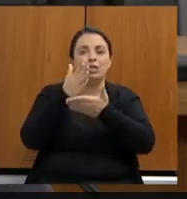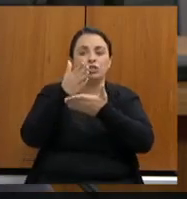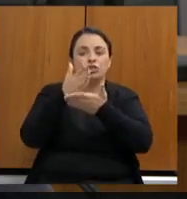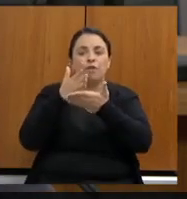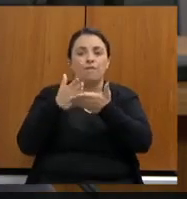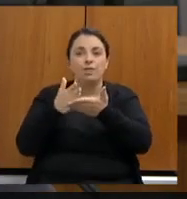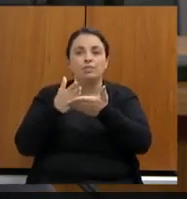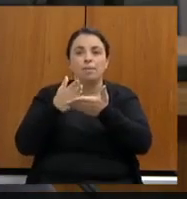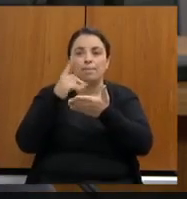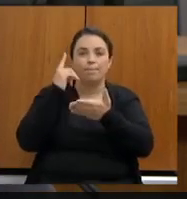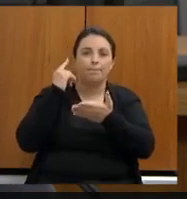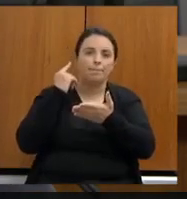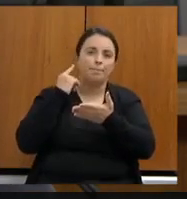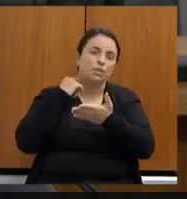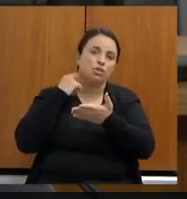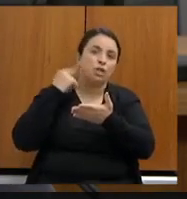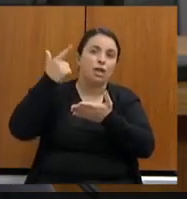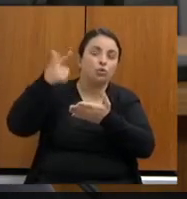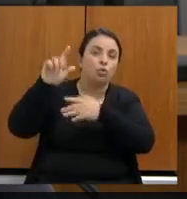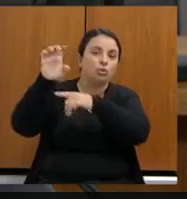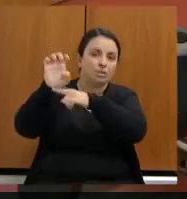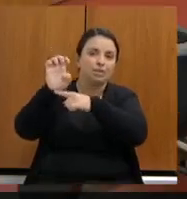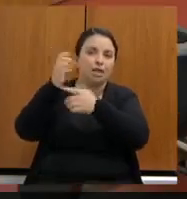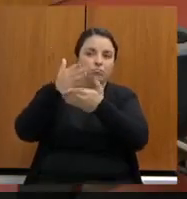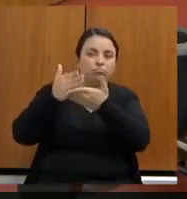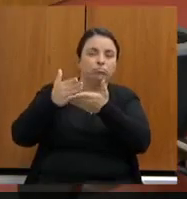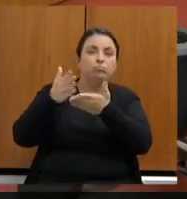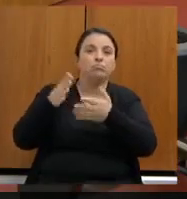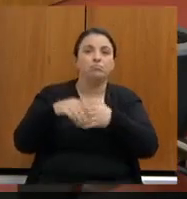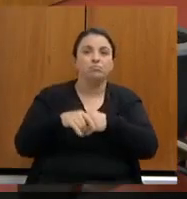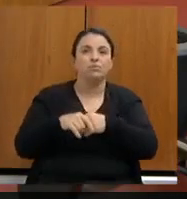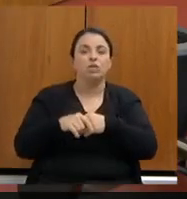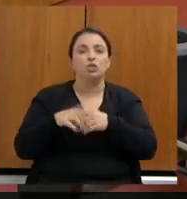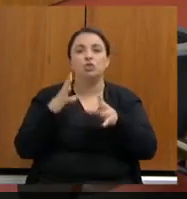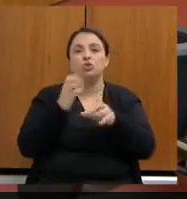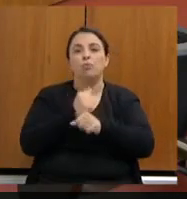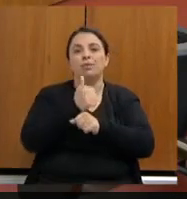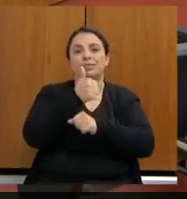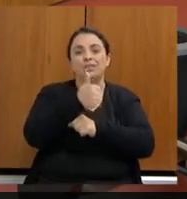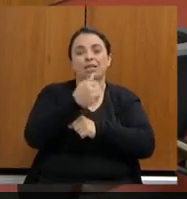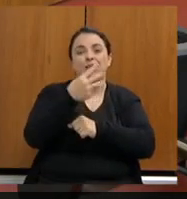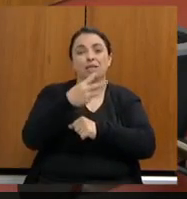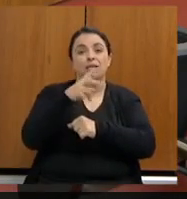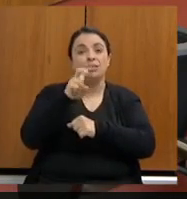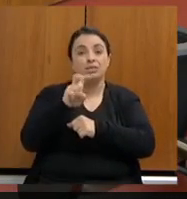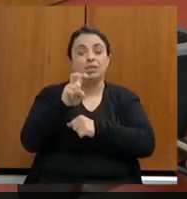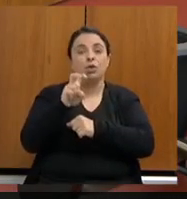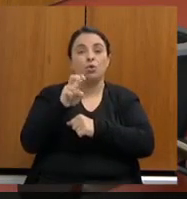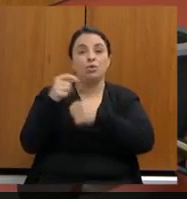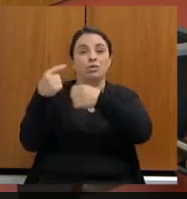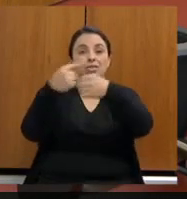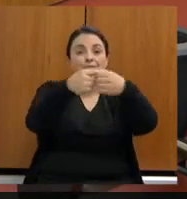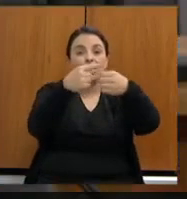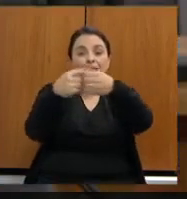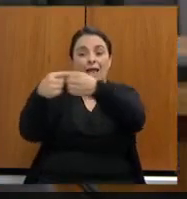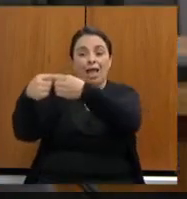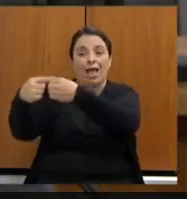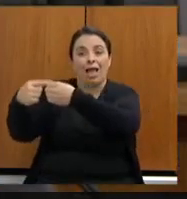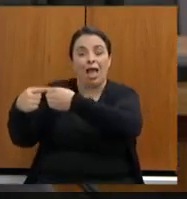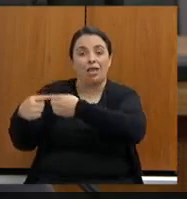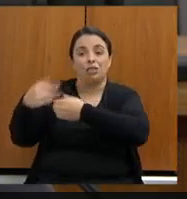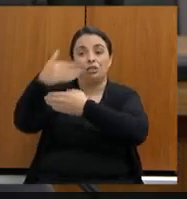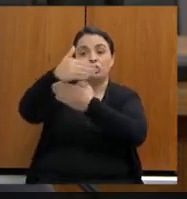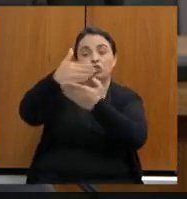importante eu lembro que a gente 135 municípios que compõem as dívidas pois é tá vendo Então a memória